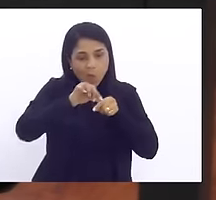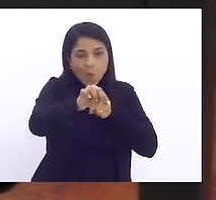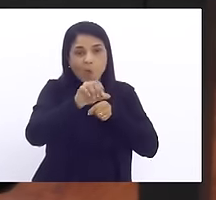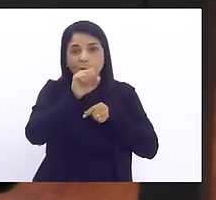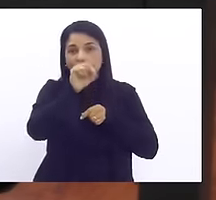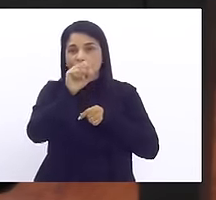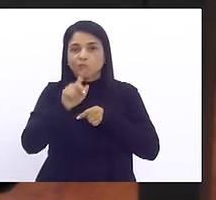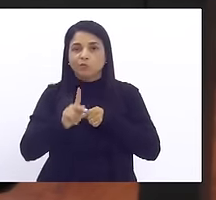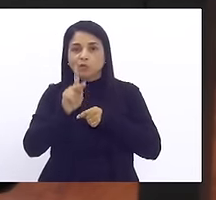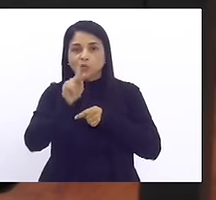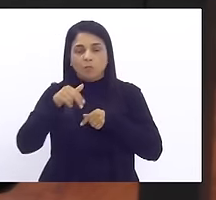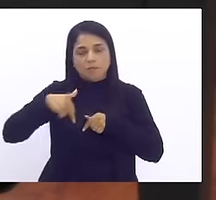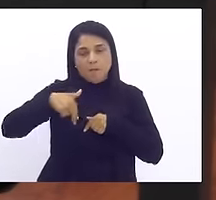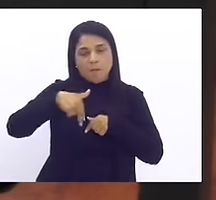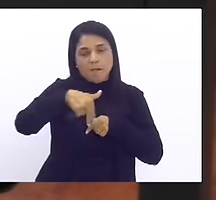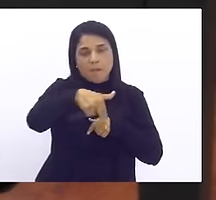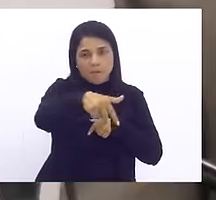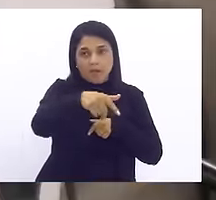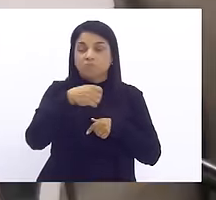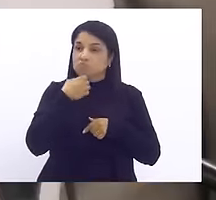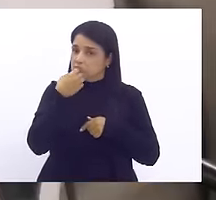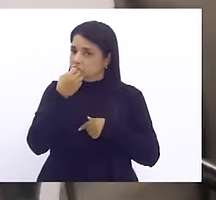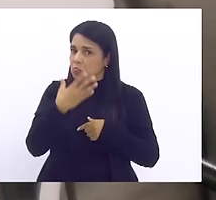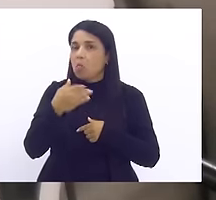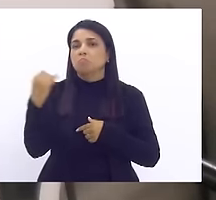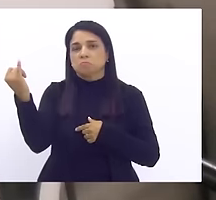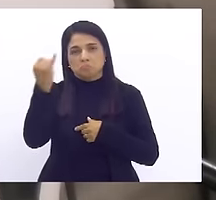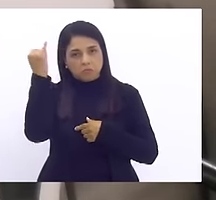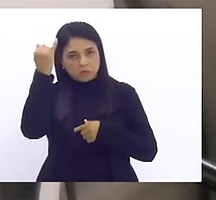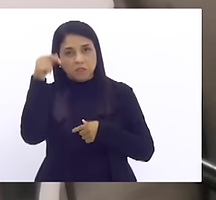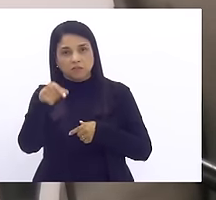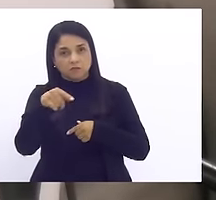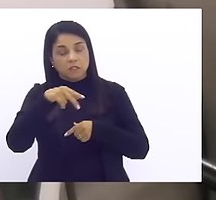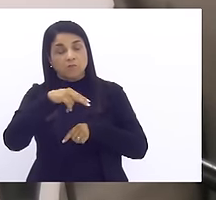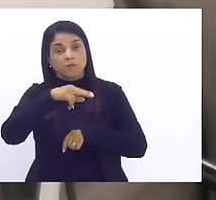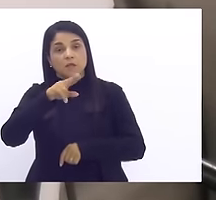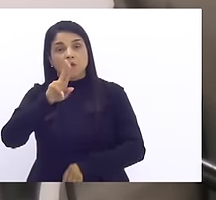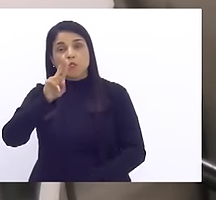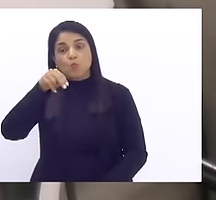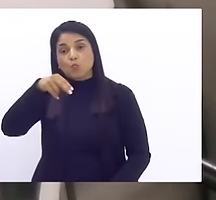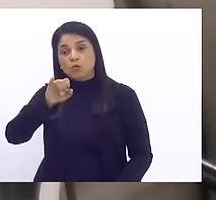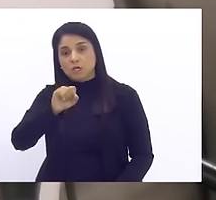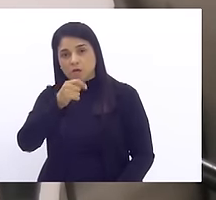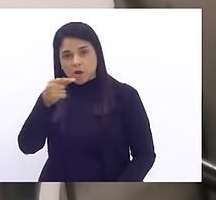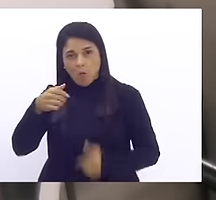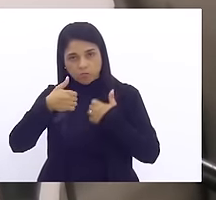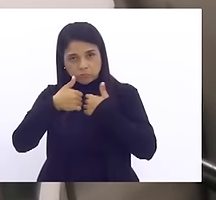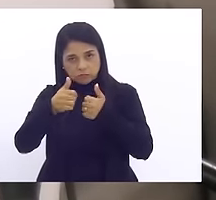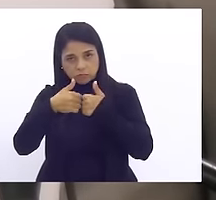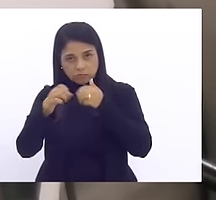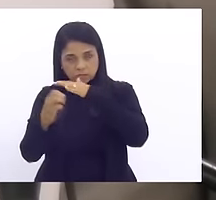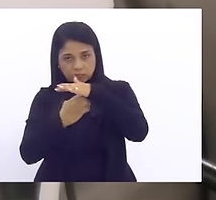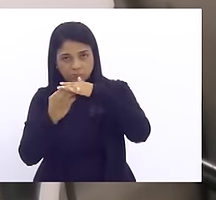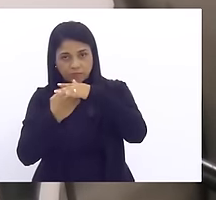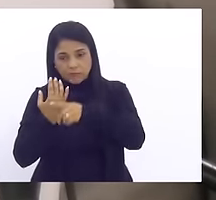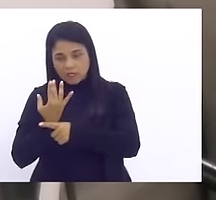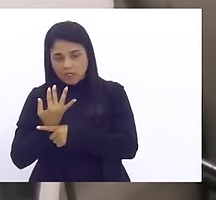interno municipal legal então Você tocou no assunto importante aqui a união faz uma linha chamado